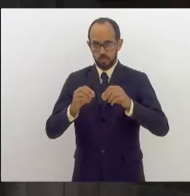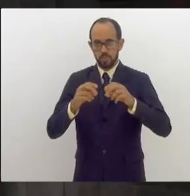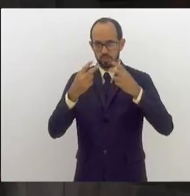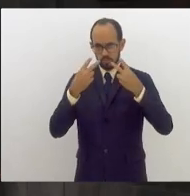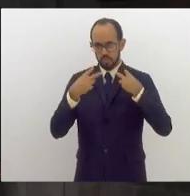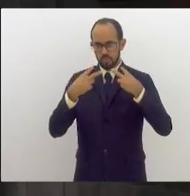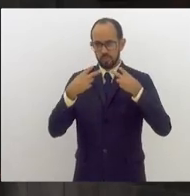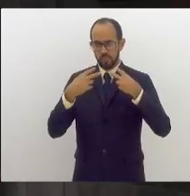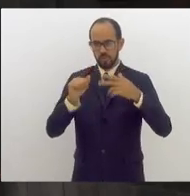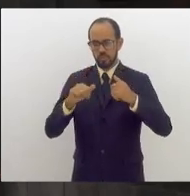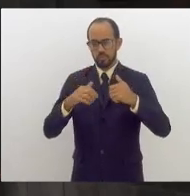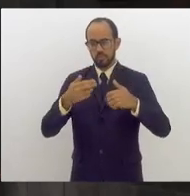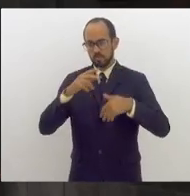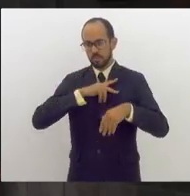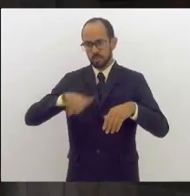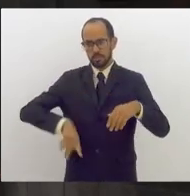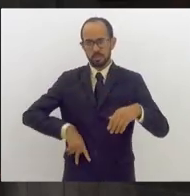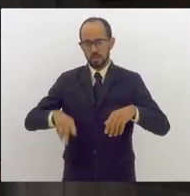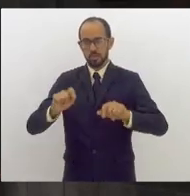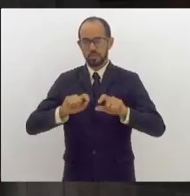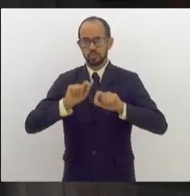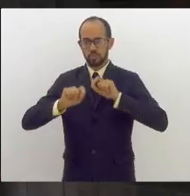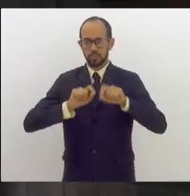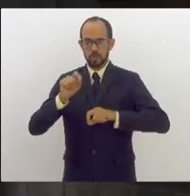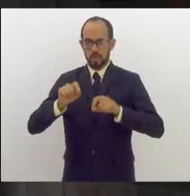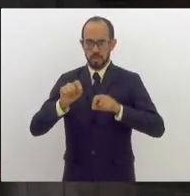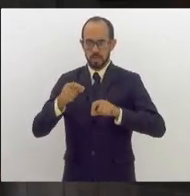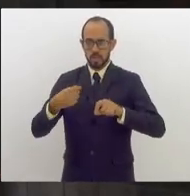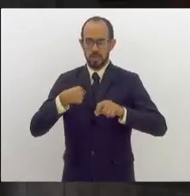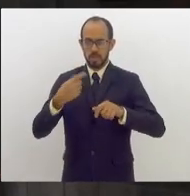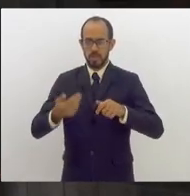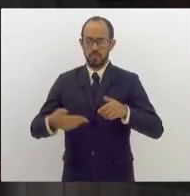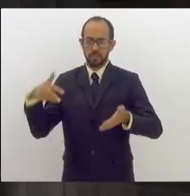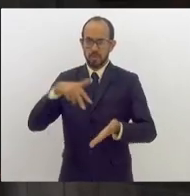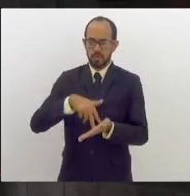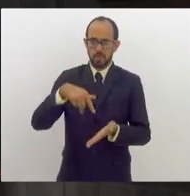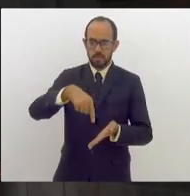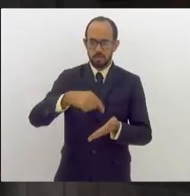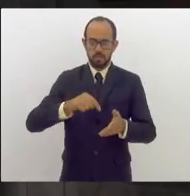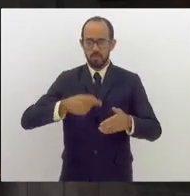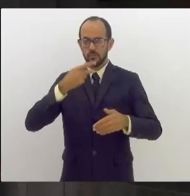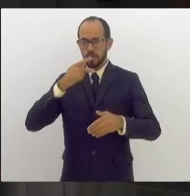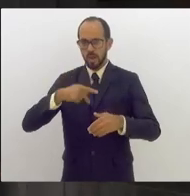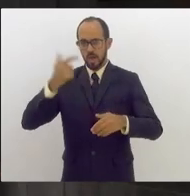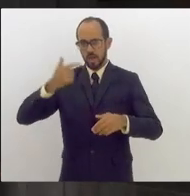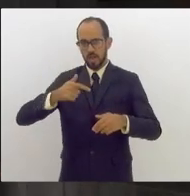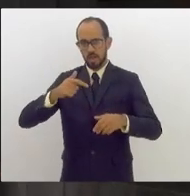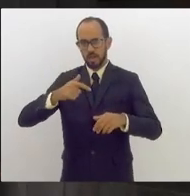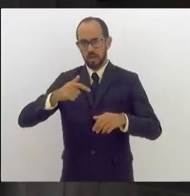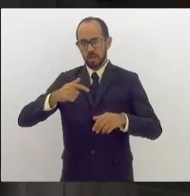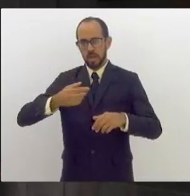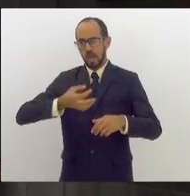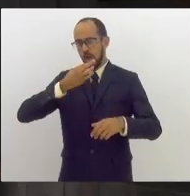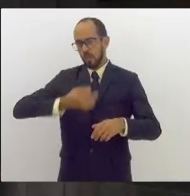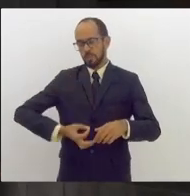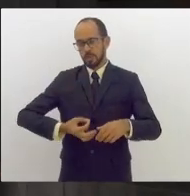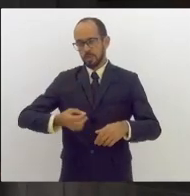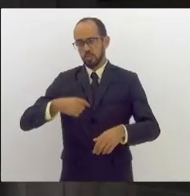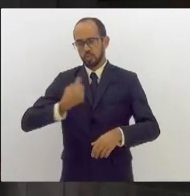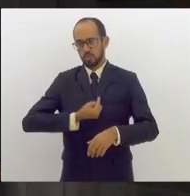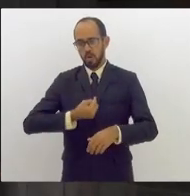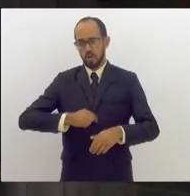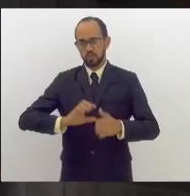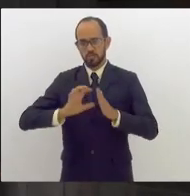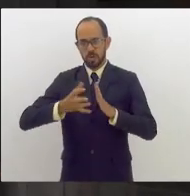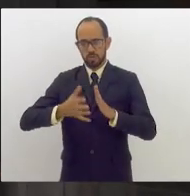presidente vem aqui até esse essa Tribuna hoje para poder aqui reforçar né a posição do nosso partido do pl que hoje